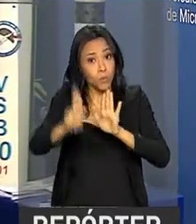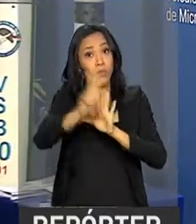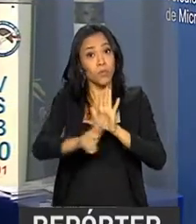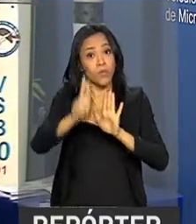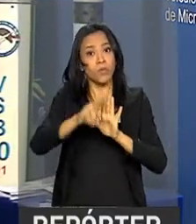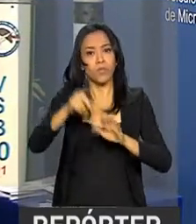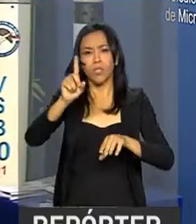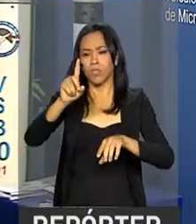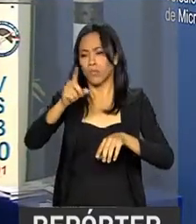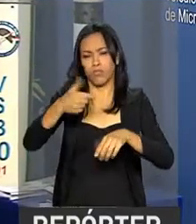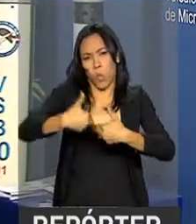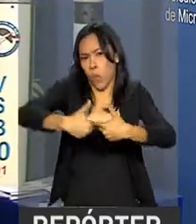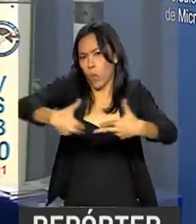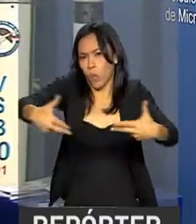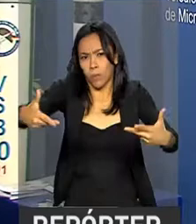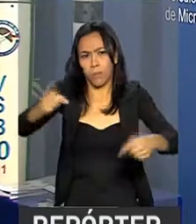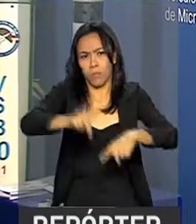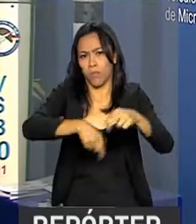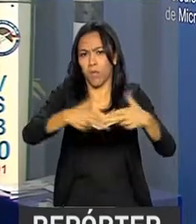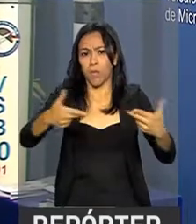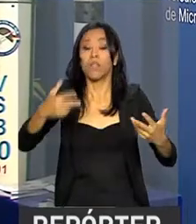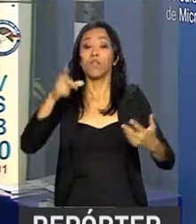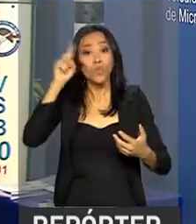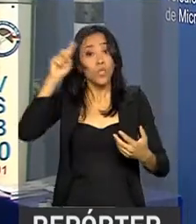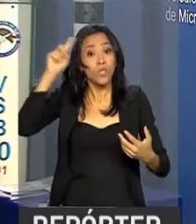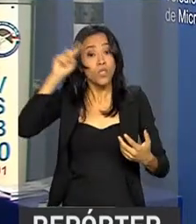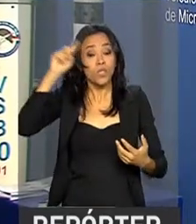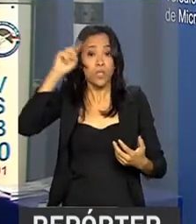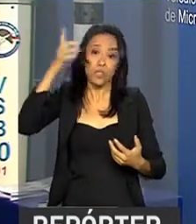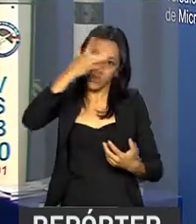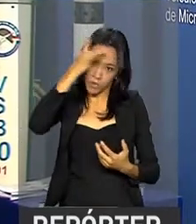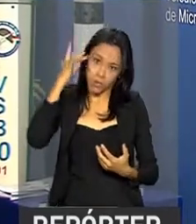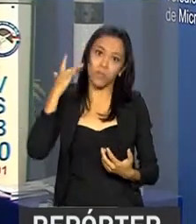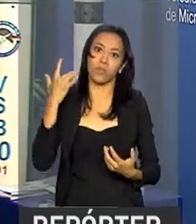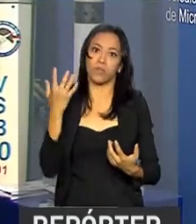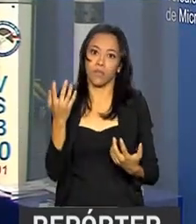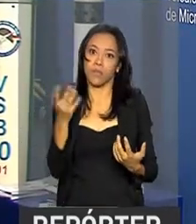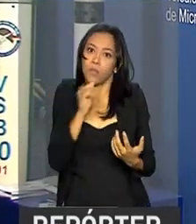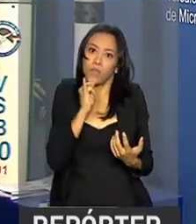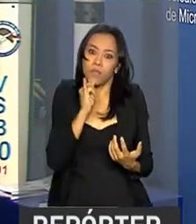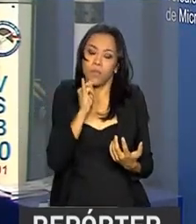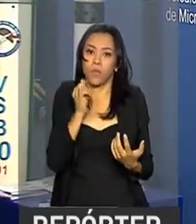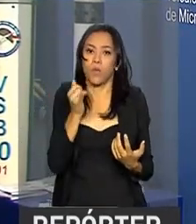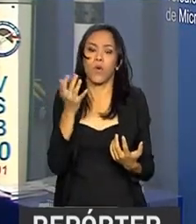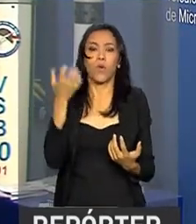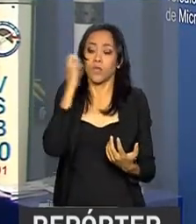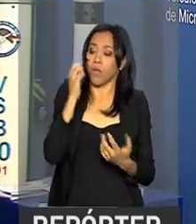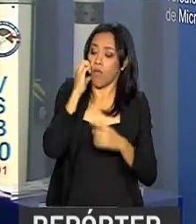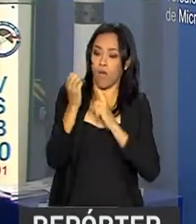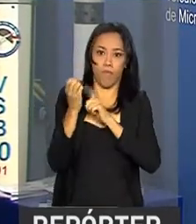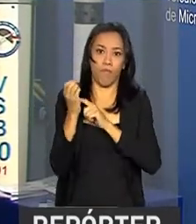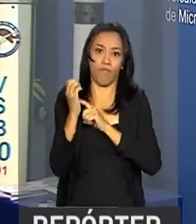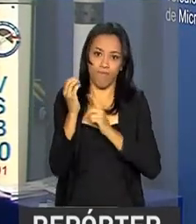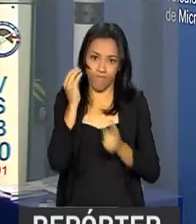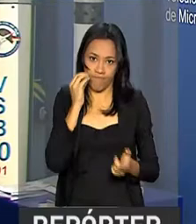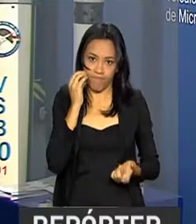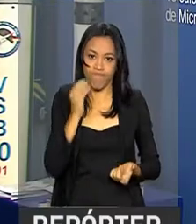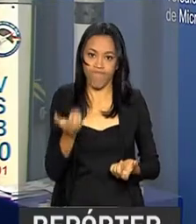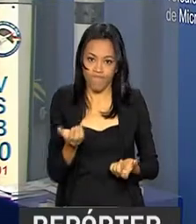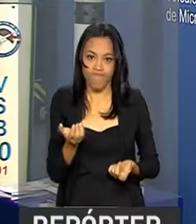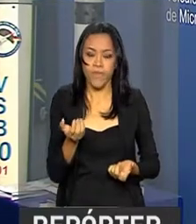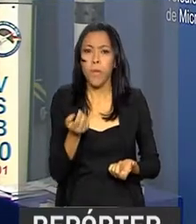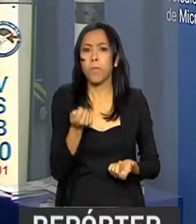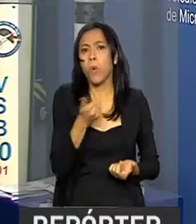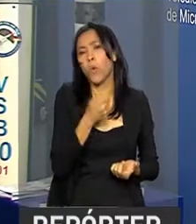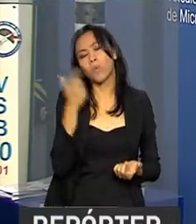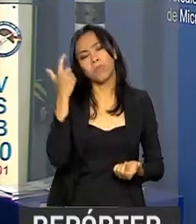de produtos e serviços espaciais no dia a dia dessas pessoas. Como, por exemplo, o telefone celular.